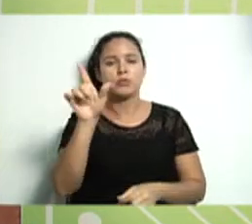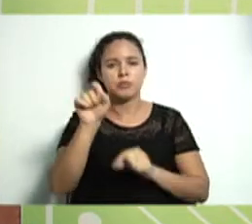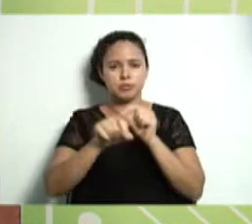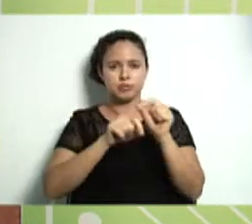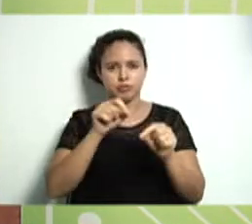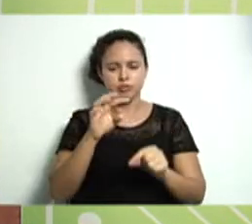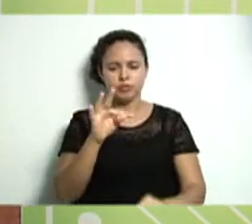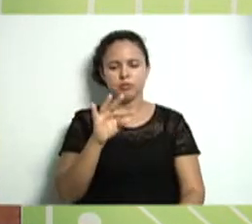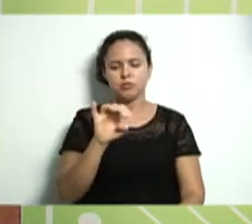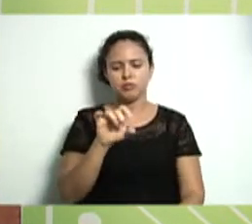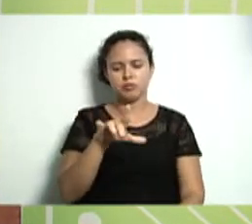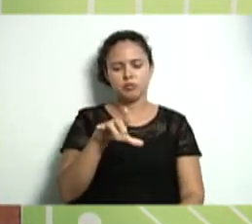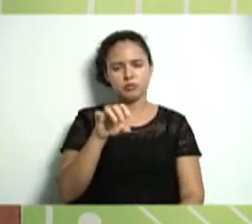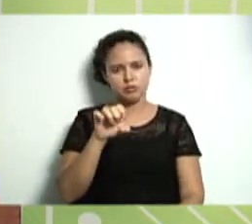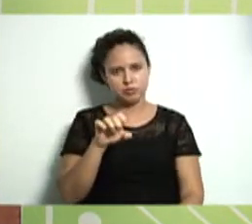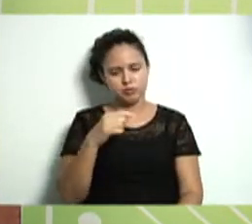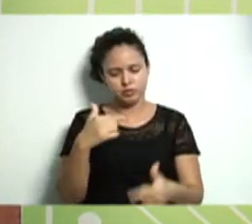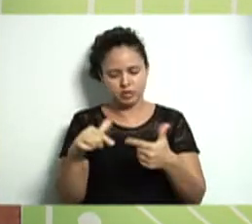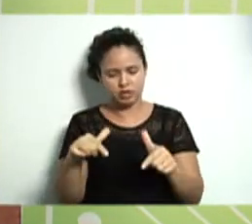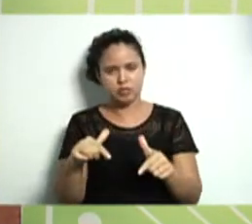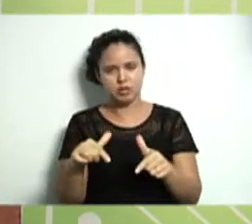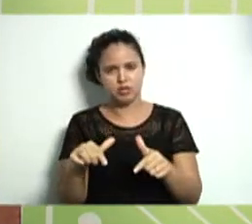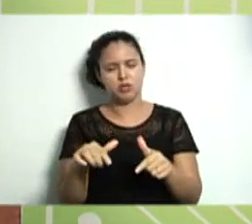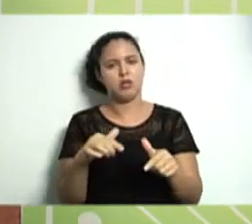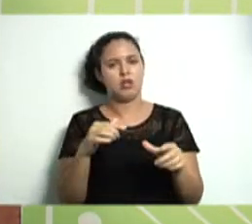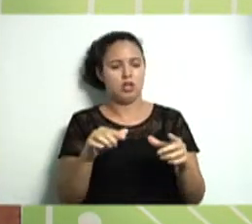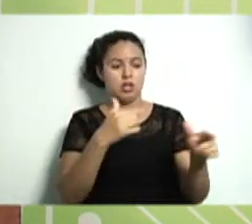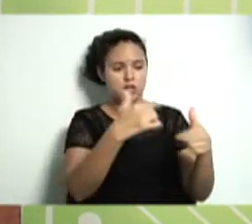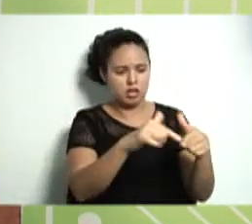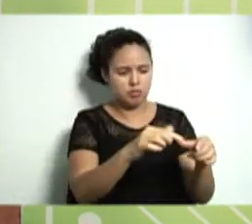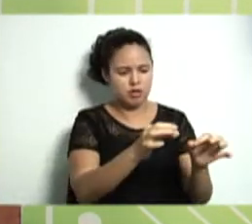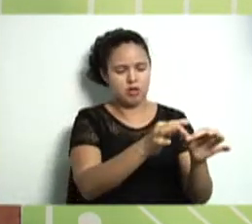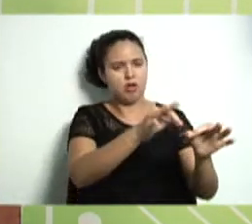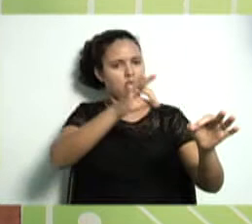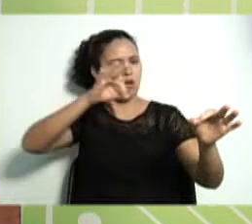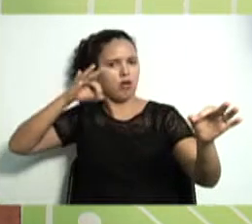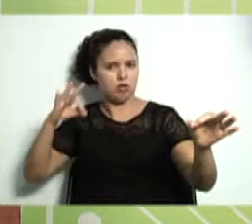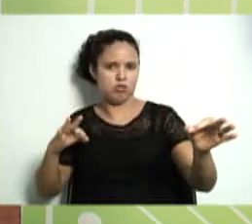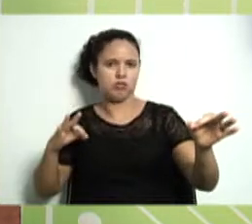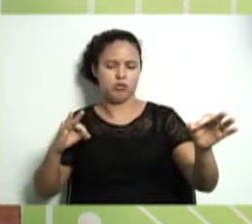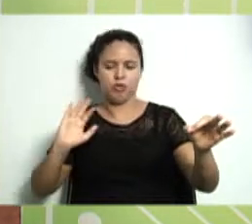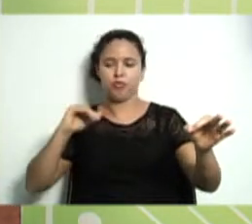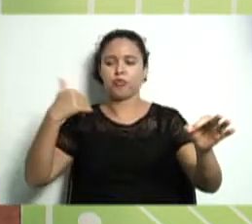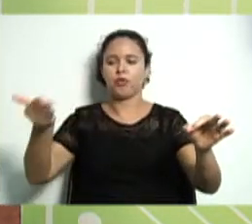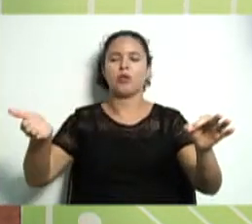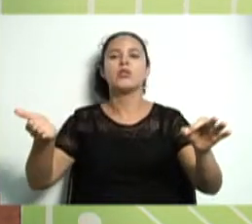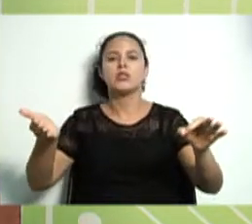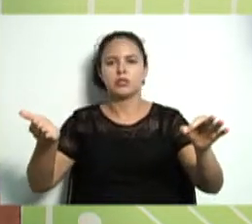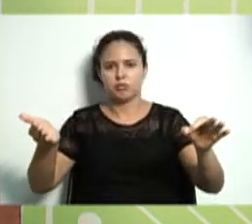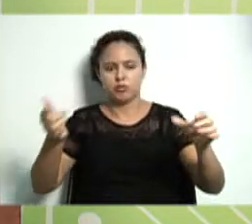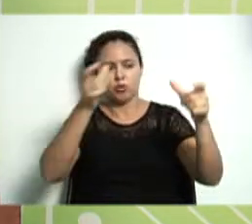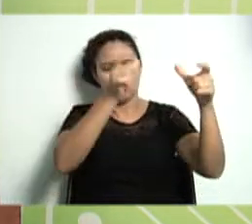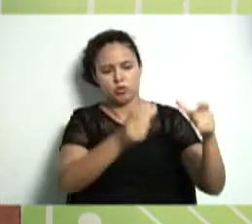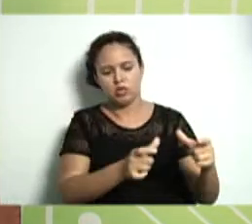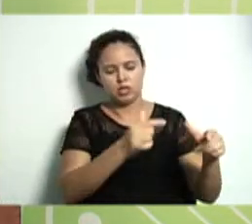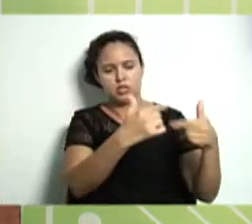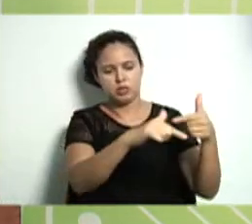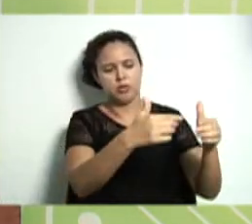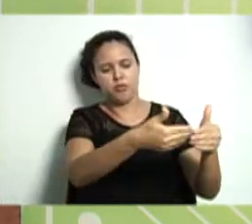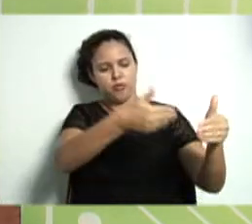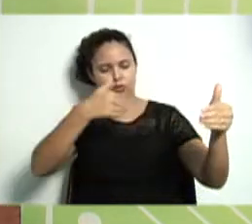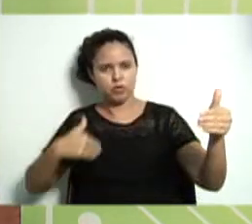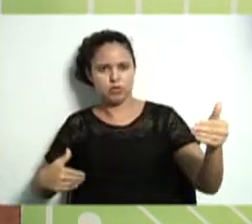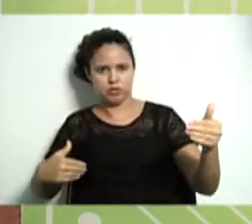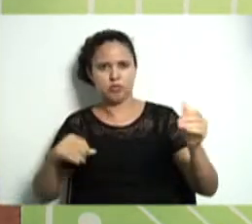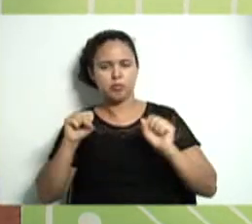teletrabalho, né? Que é um trabalho realizado fora do local de trabalho, né? Um trabalho que